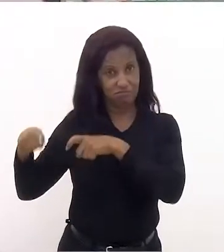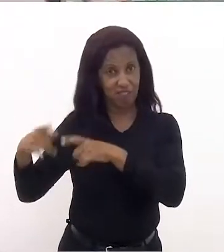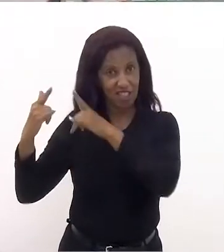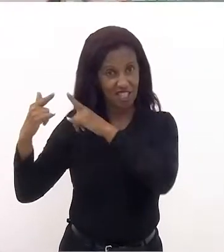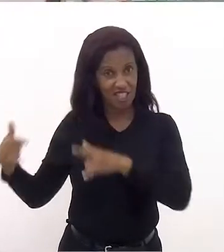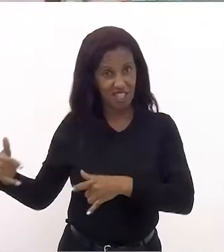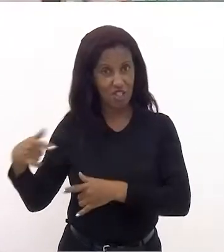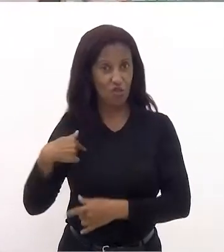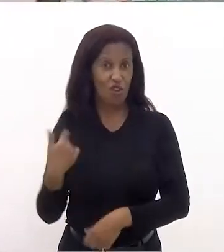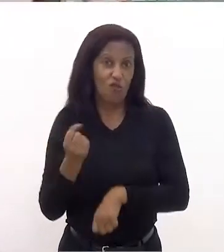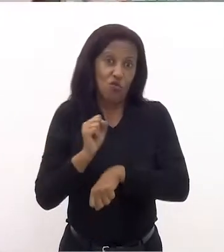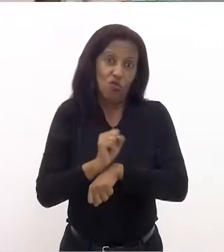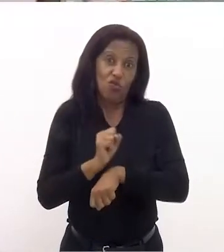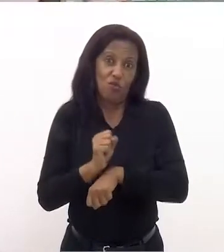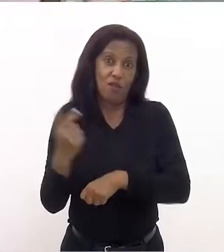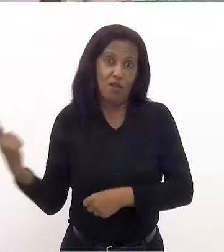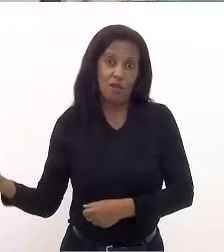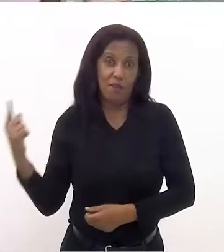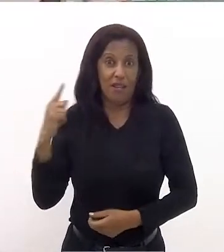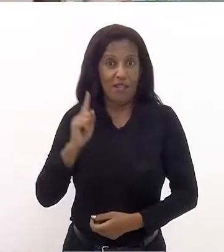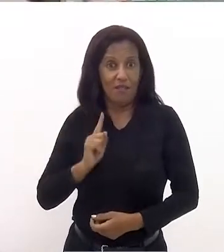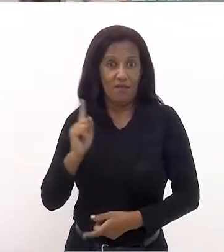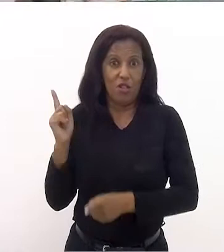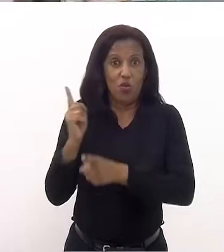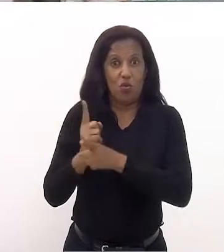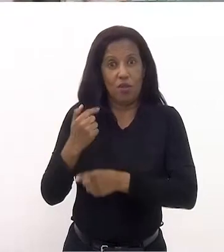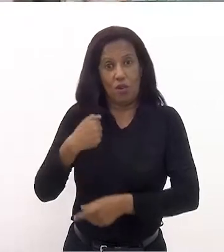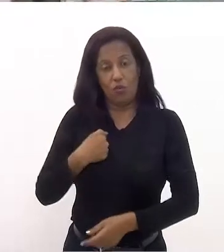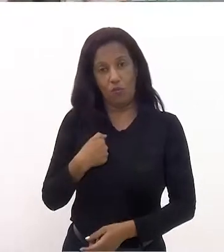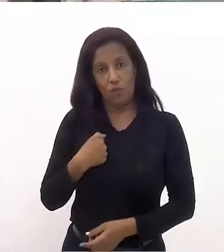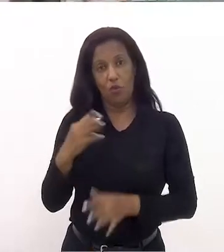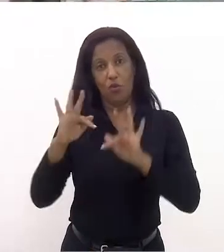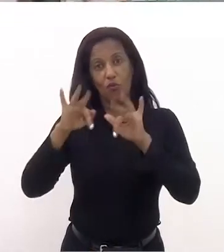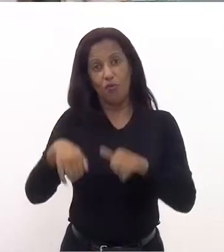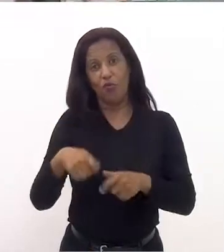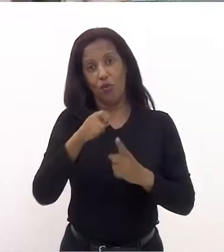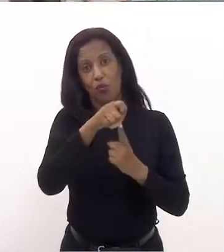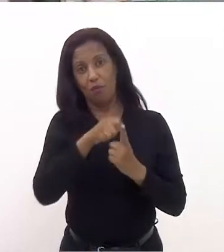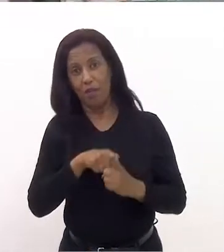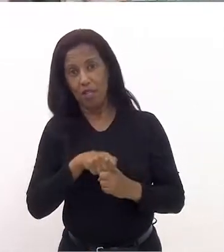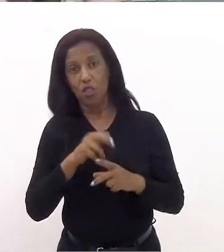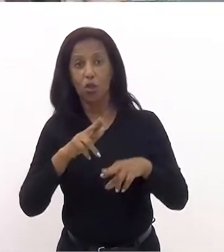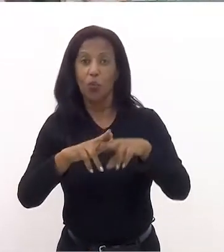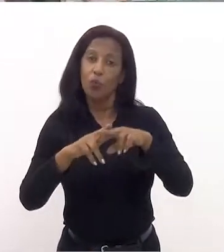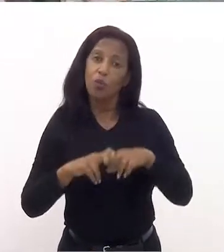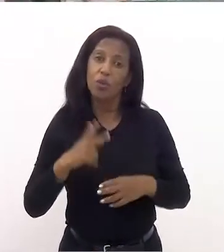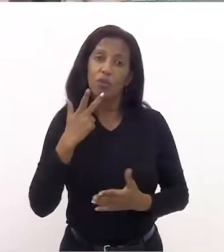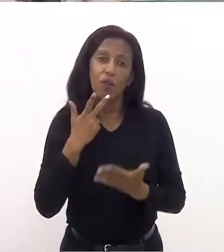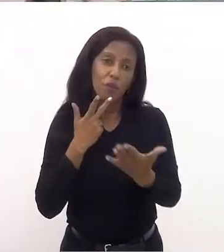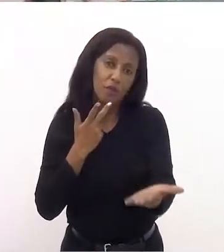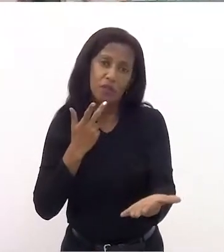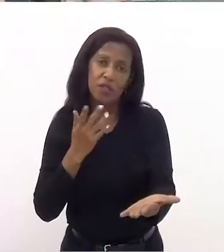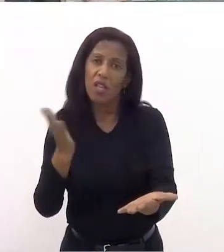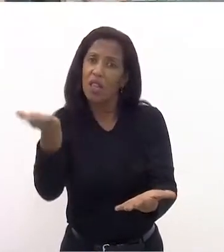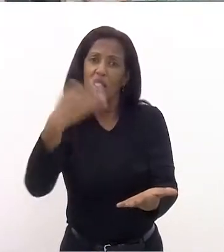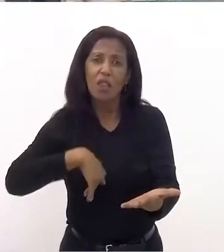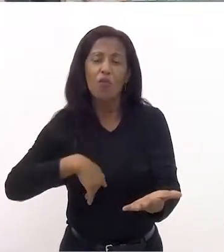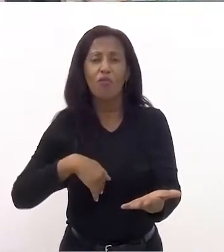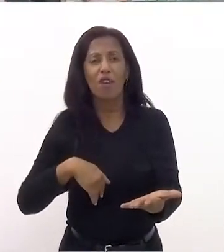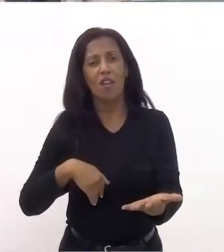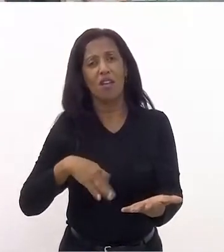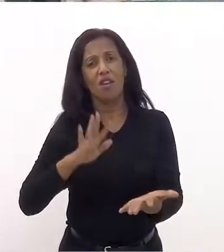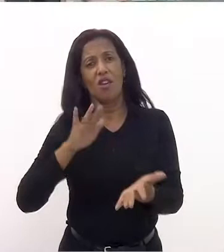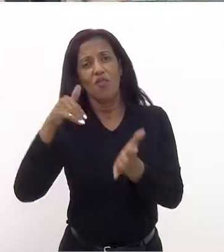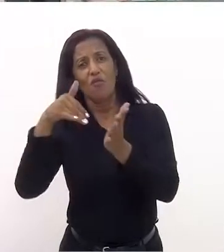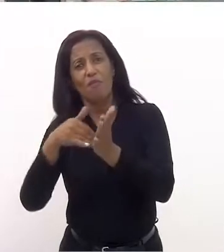para eu estar aqui, esperando para ele vir encontrar comigo no fim do mês. Por isso que eu digo para você não vir no fim